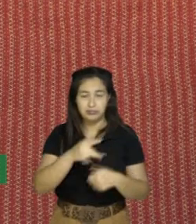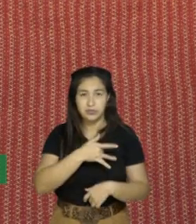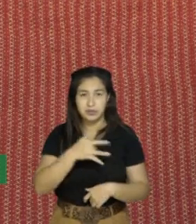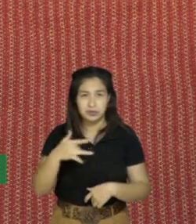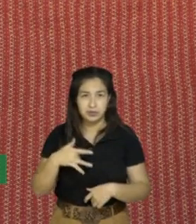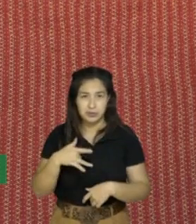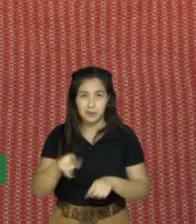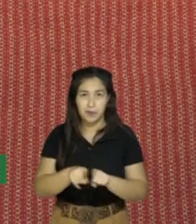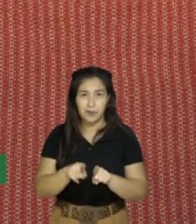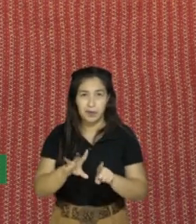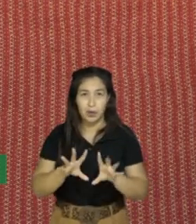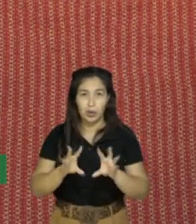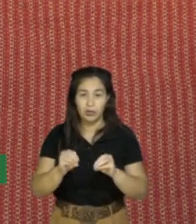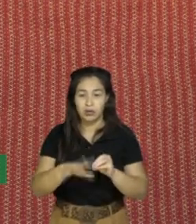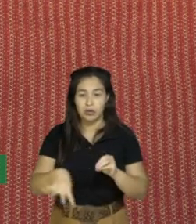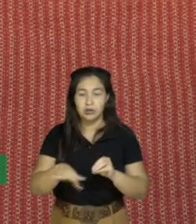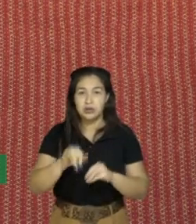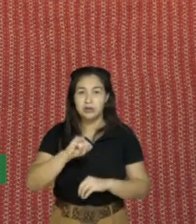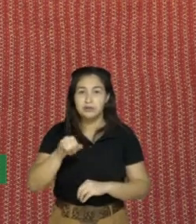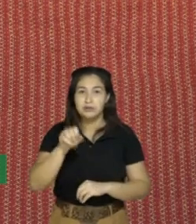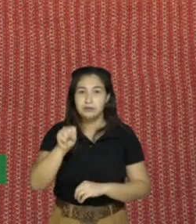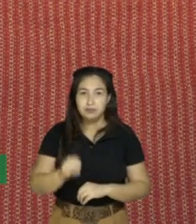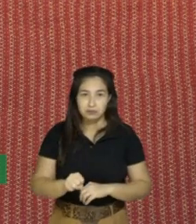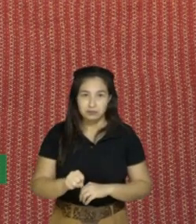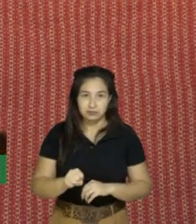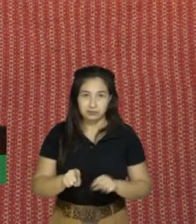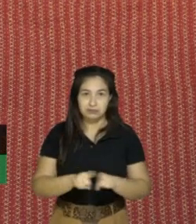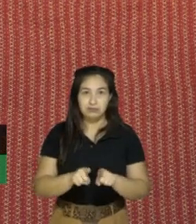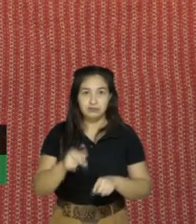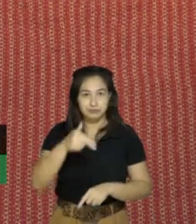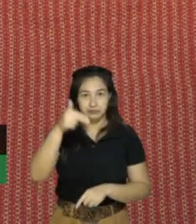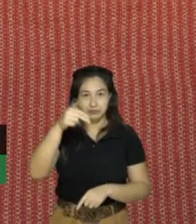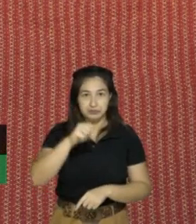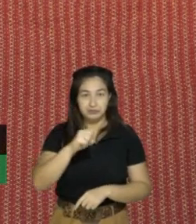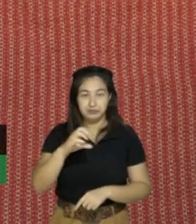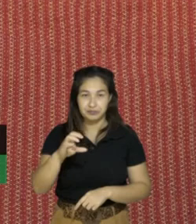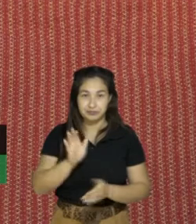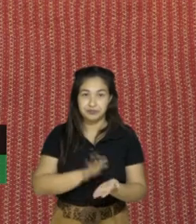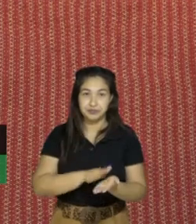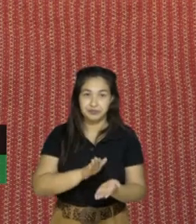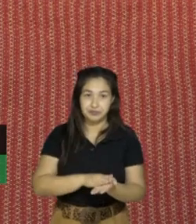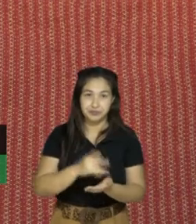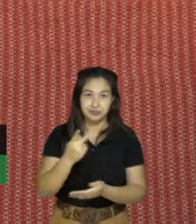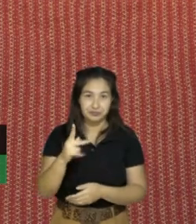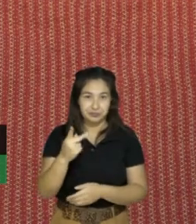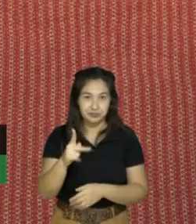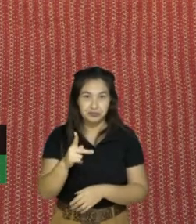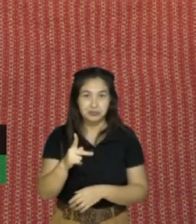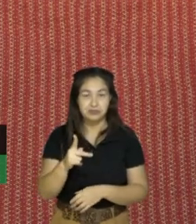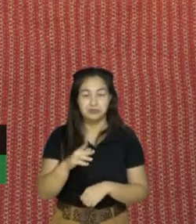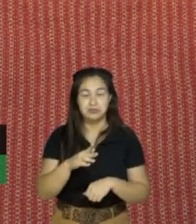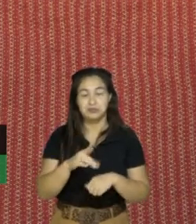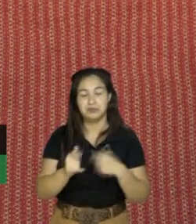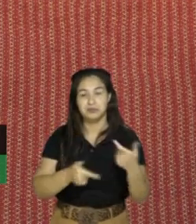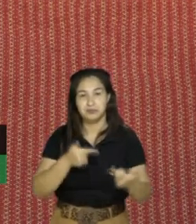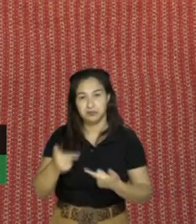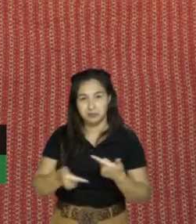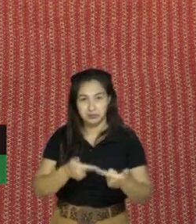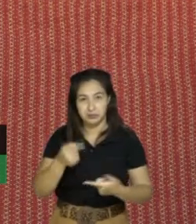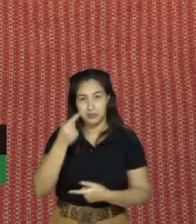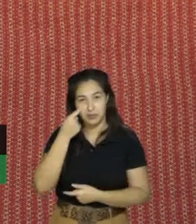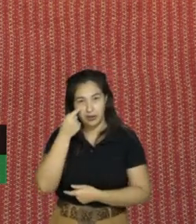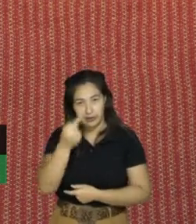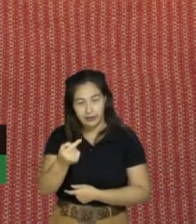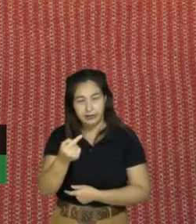a nossa região Jaraguá do Sul e toda a nossa região norte Catarinense parabéns nós que acompanhamos o seu trabalho